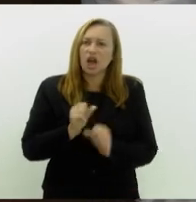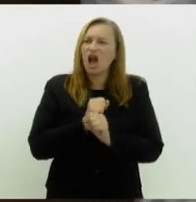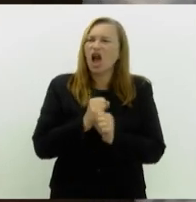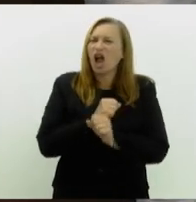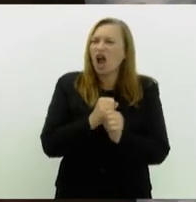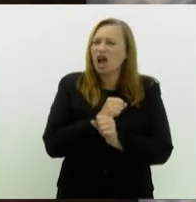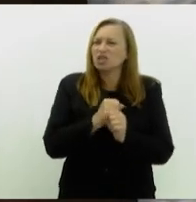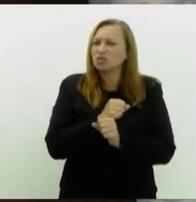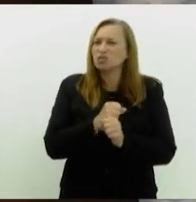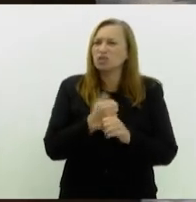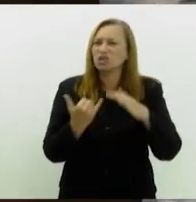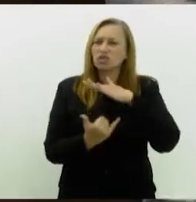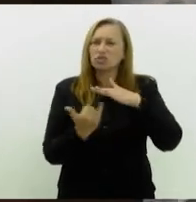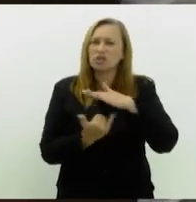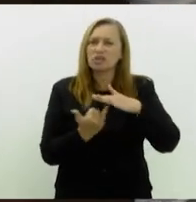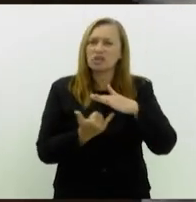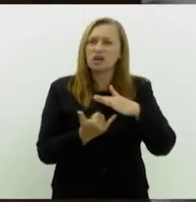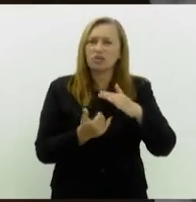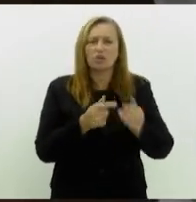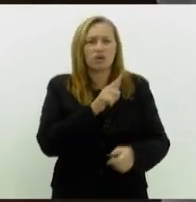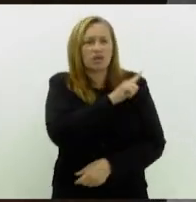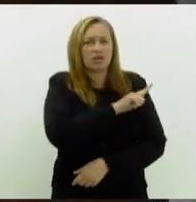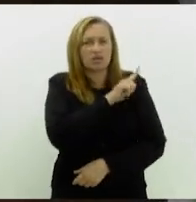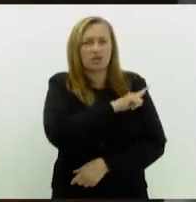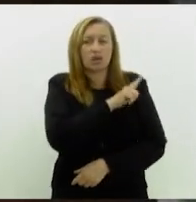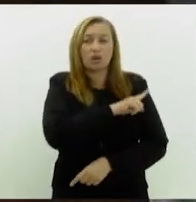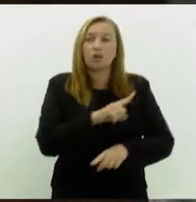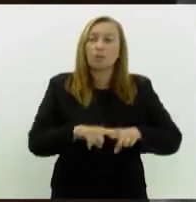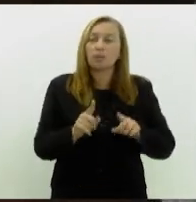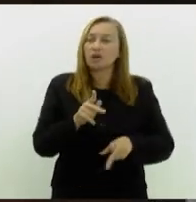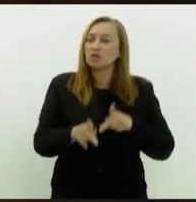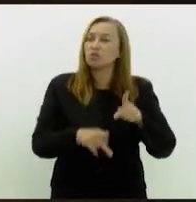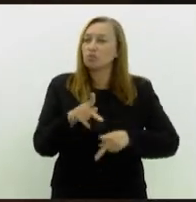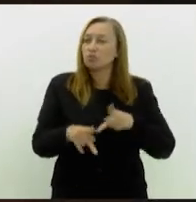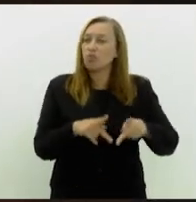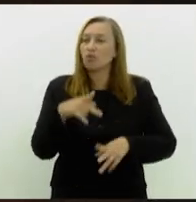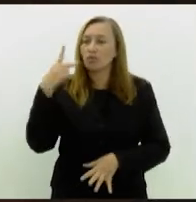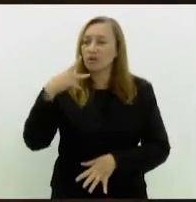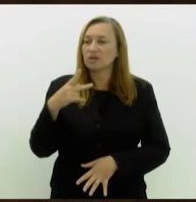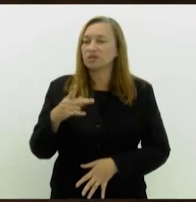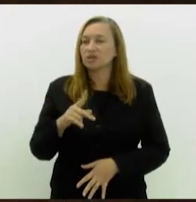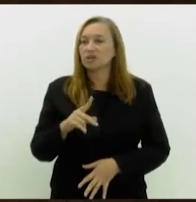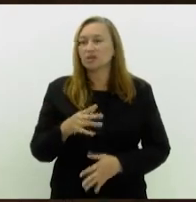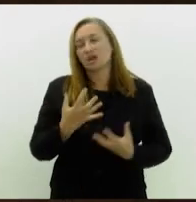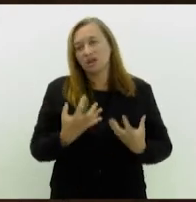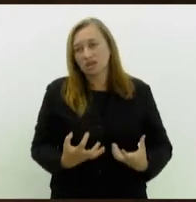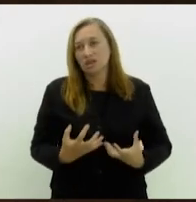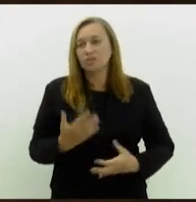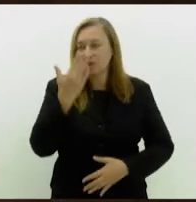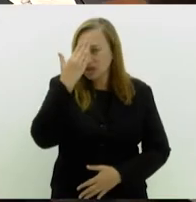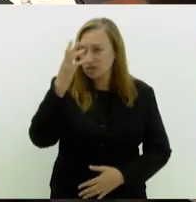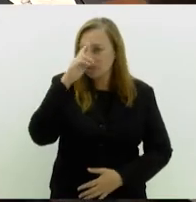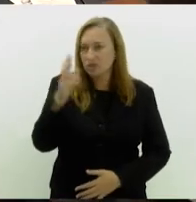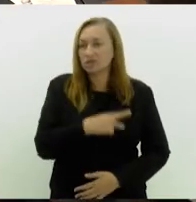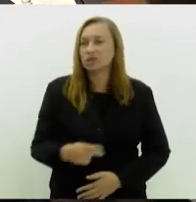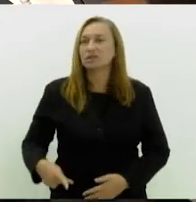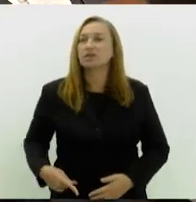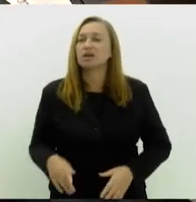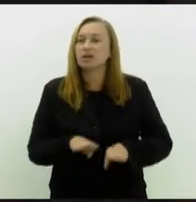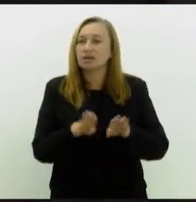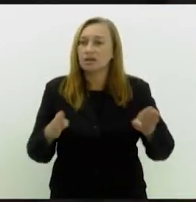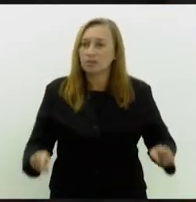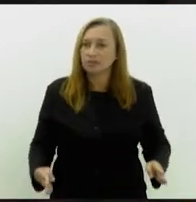frente dessa instituição e que a população e esse paramento já estava ins satisfeito Muito obrigado Presidente a